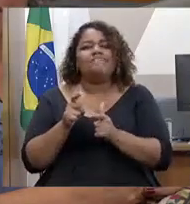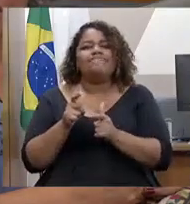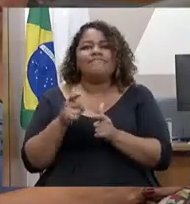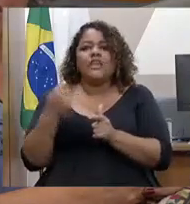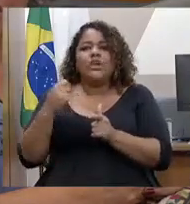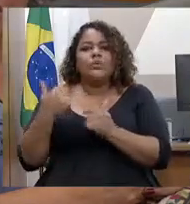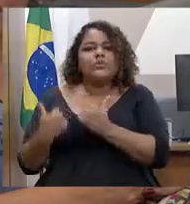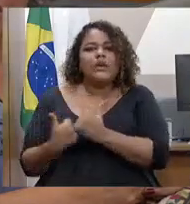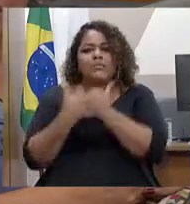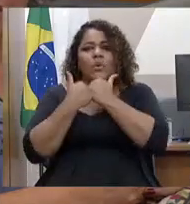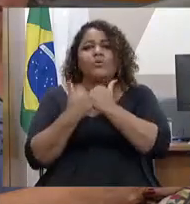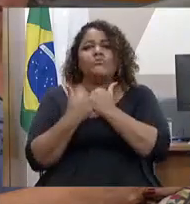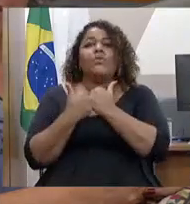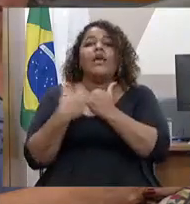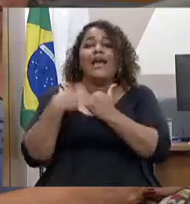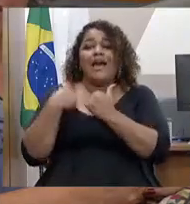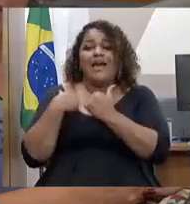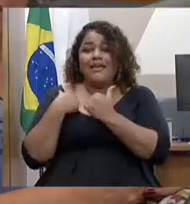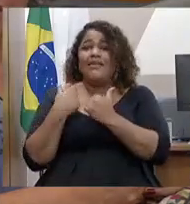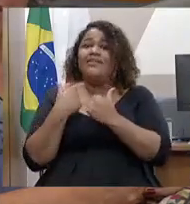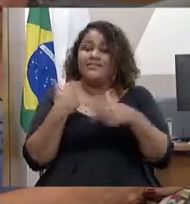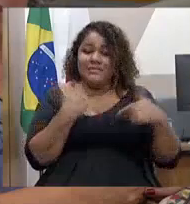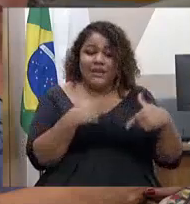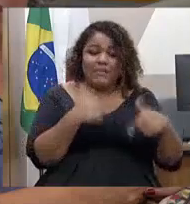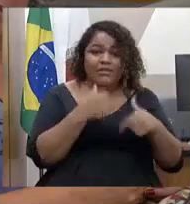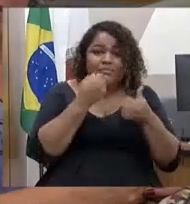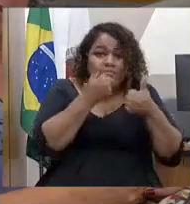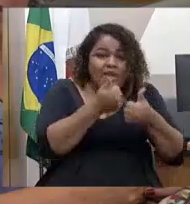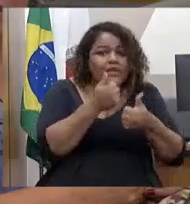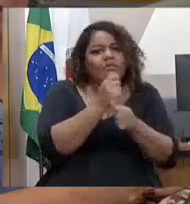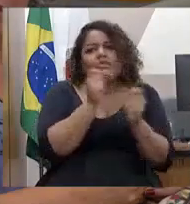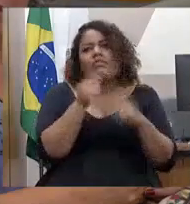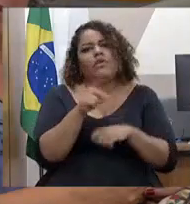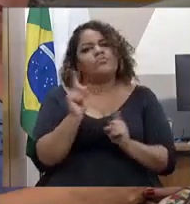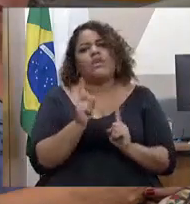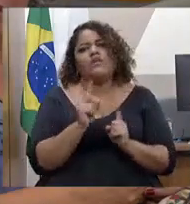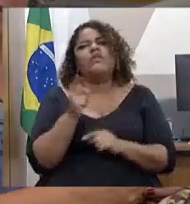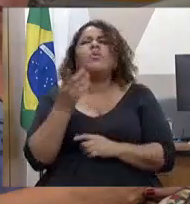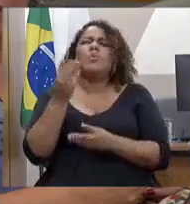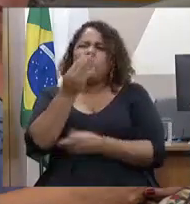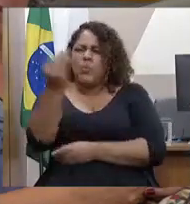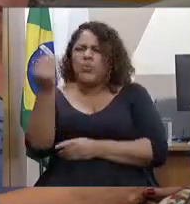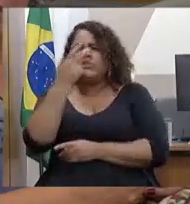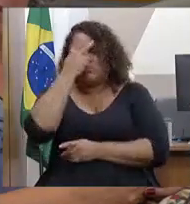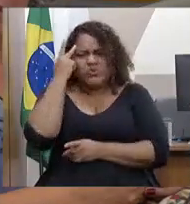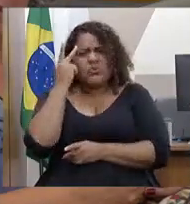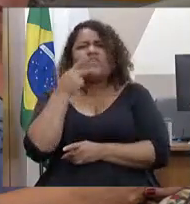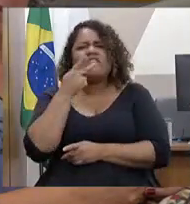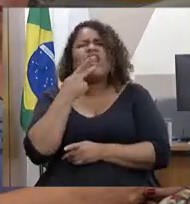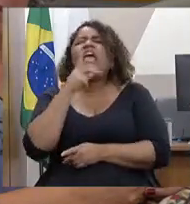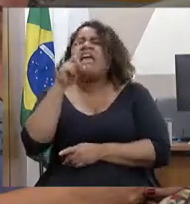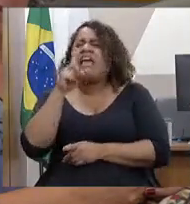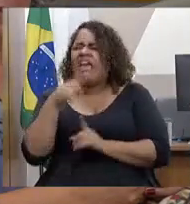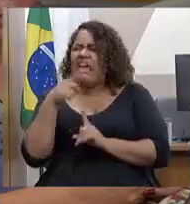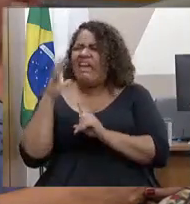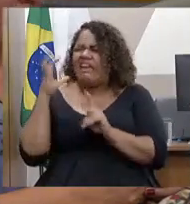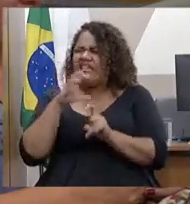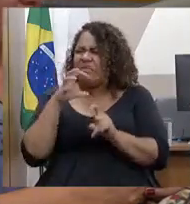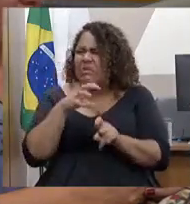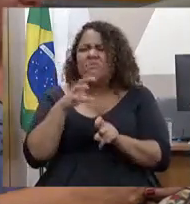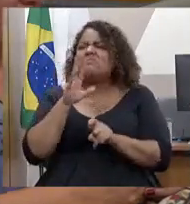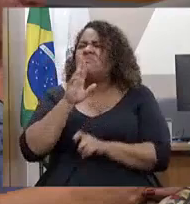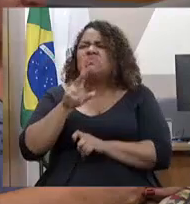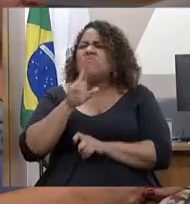trabalho entendeu então o assédio moral sim é um acidente de trabalho Apesar que muitos falam que não mas é assim um acidente de trabalho né